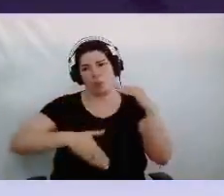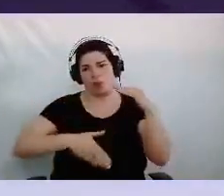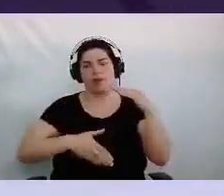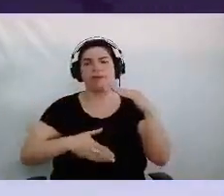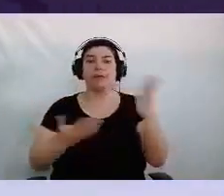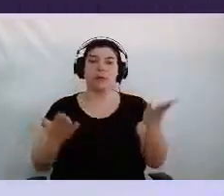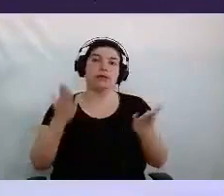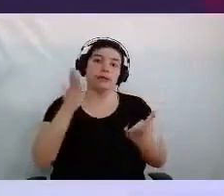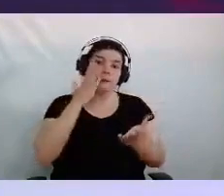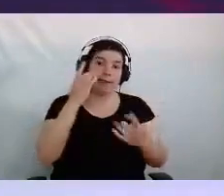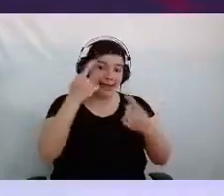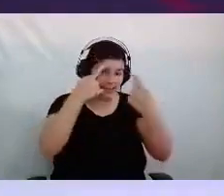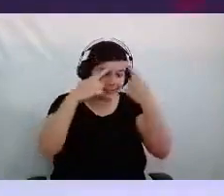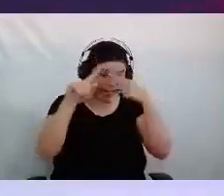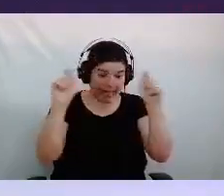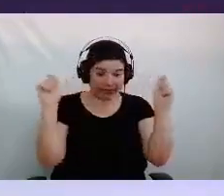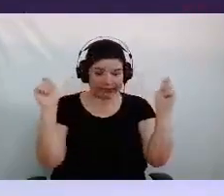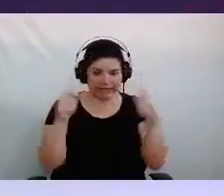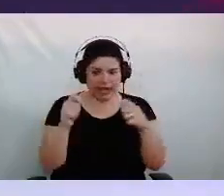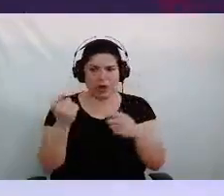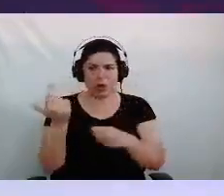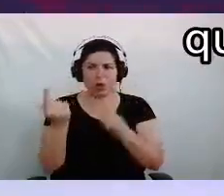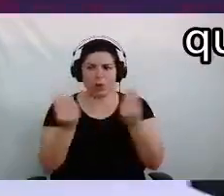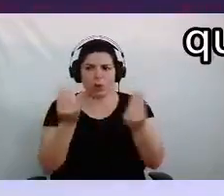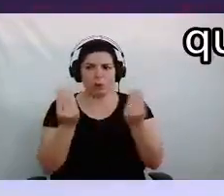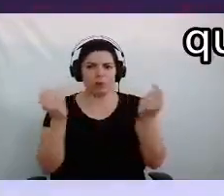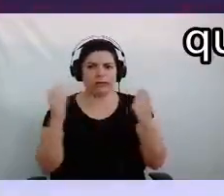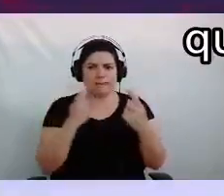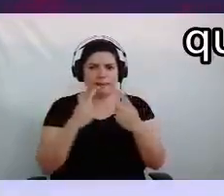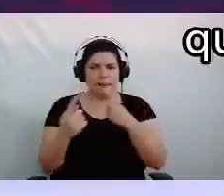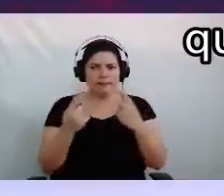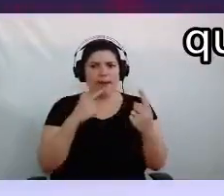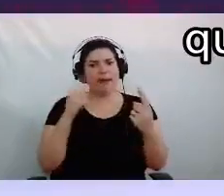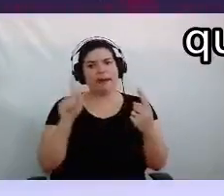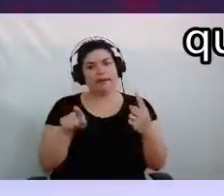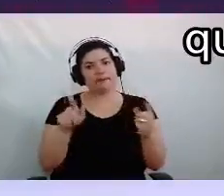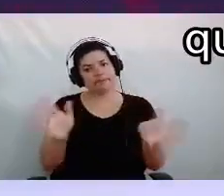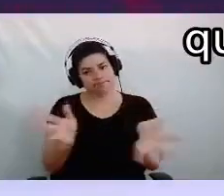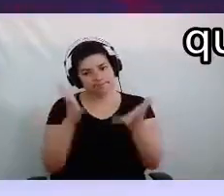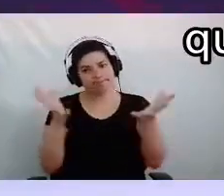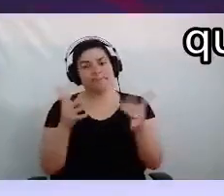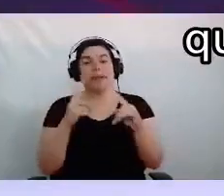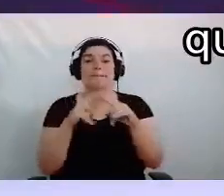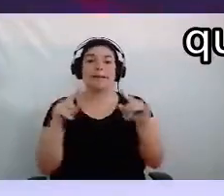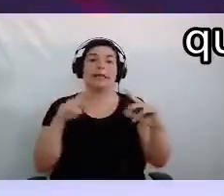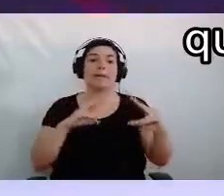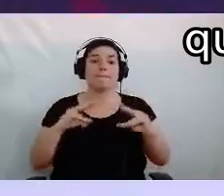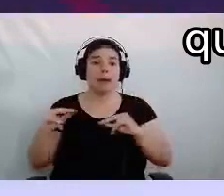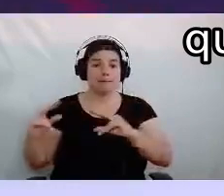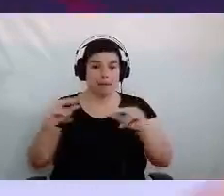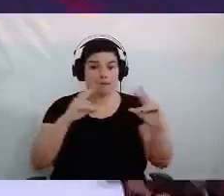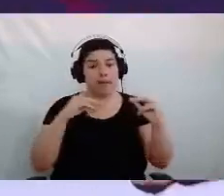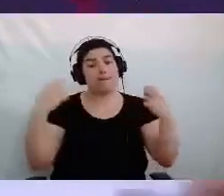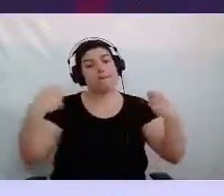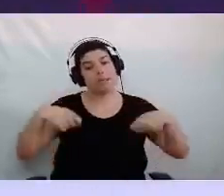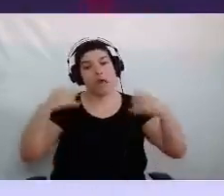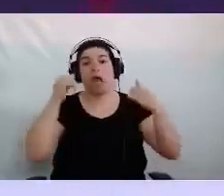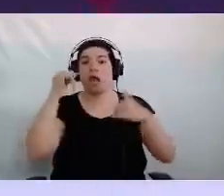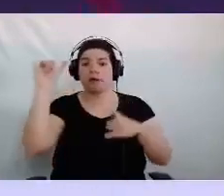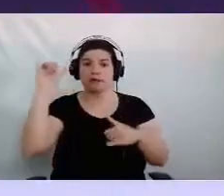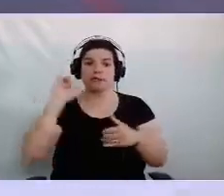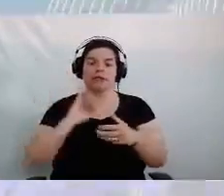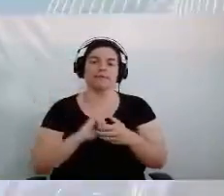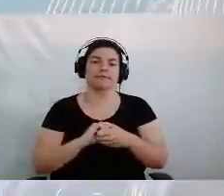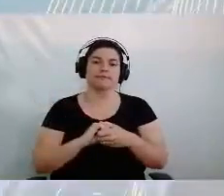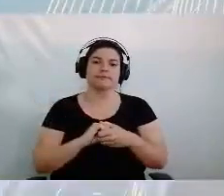gente a convergir quando surgirem os debates, que são encorajados, mas as discussões devem ser evitadas. Aqui eu usei ferramentas